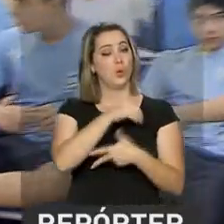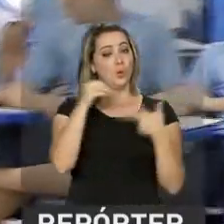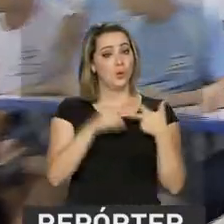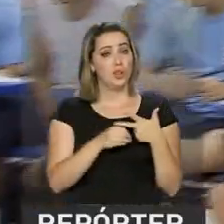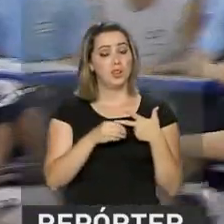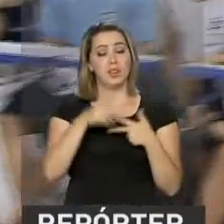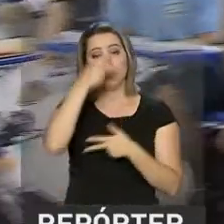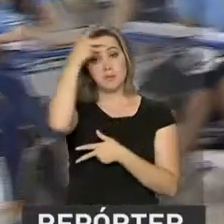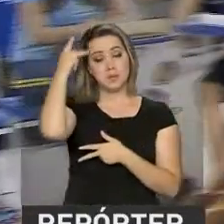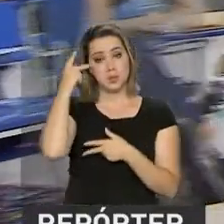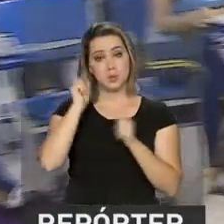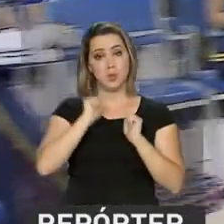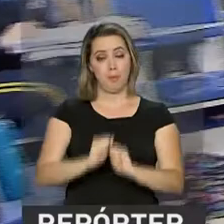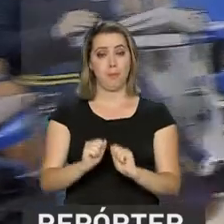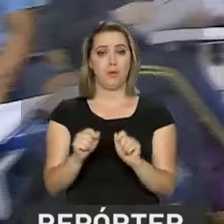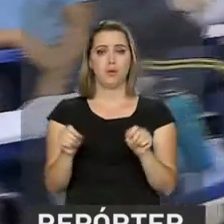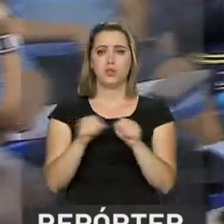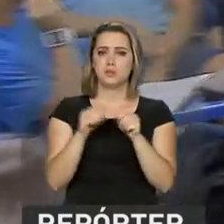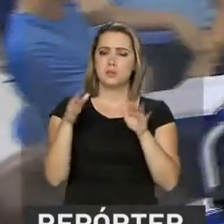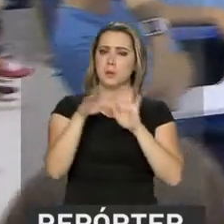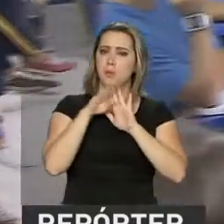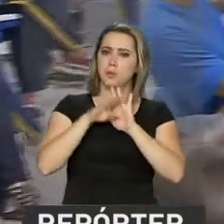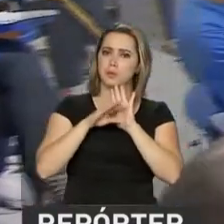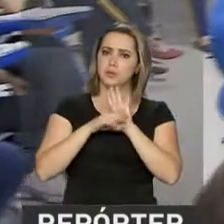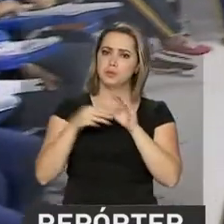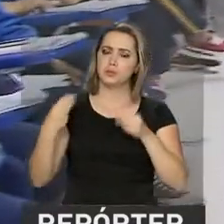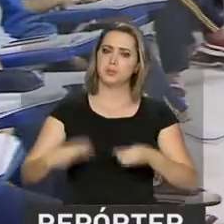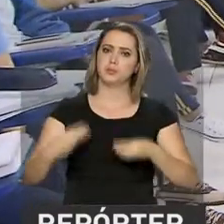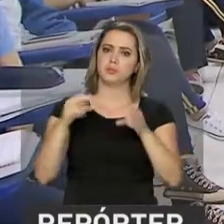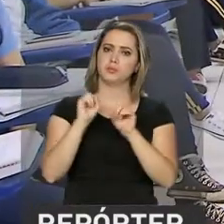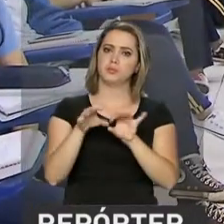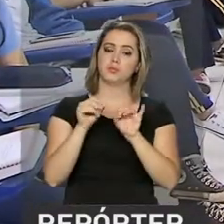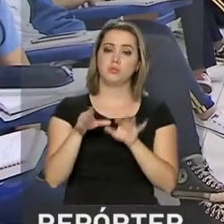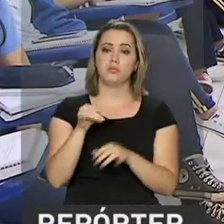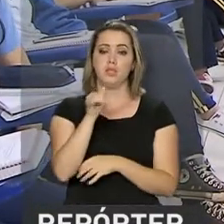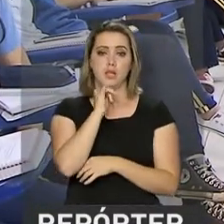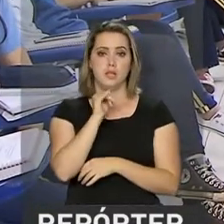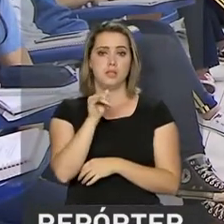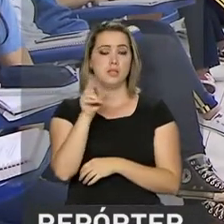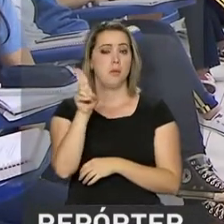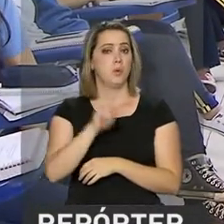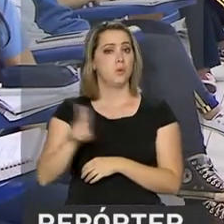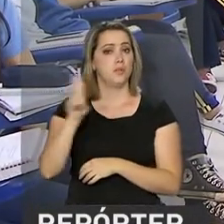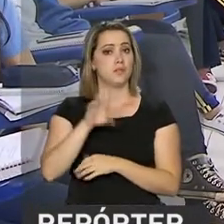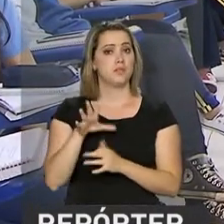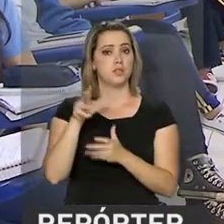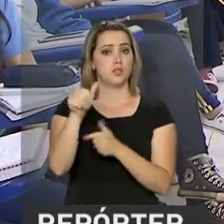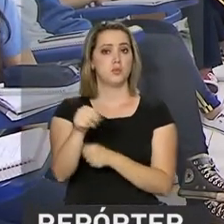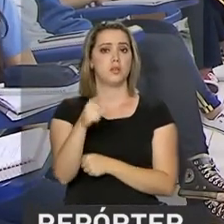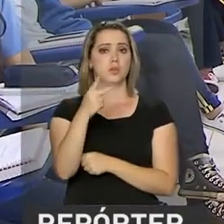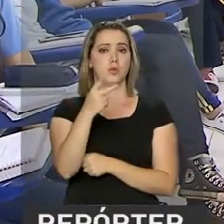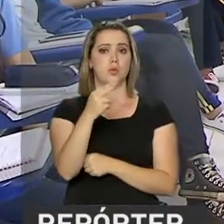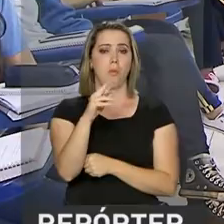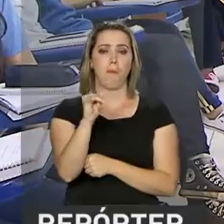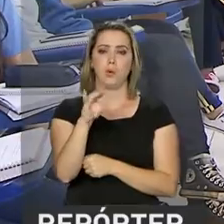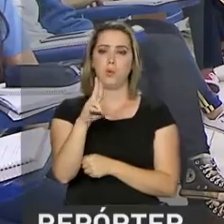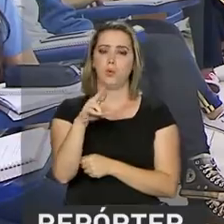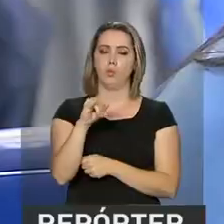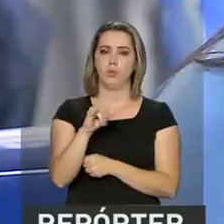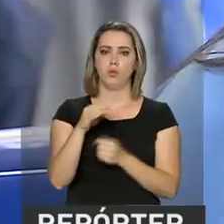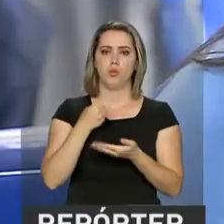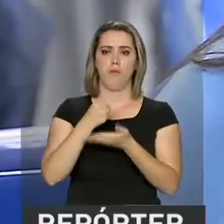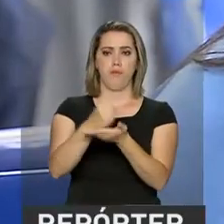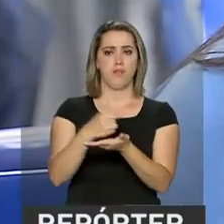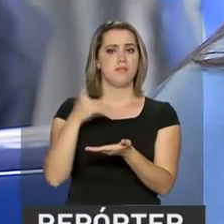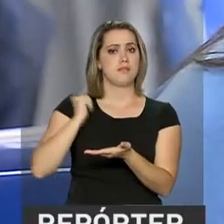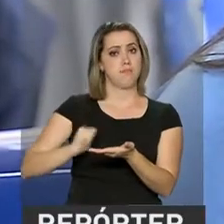fazer parte de programas do Ministério da Educação, como Universidade para Todos, o ProUni, que oferece bolsas de estudo